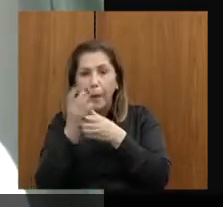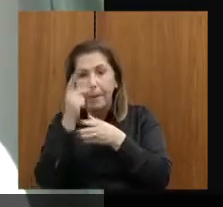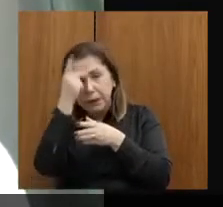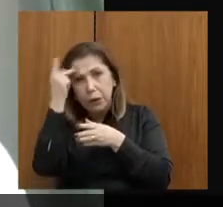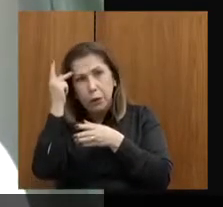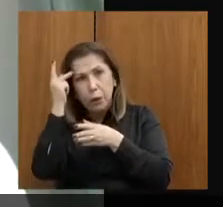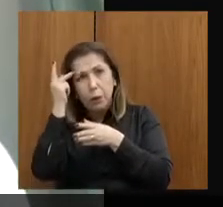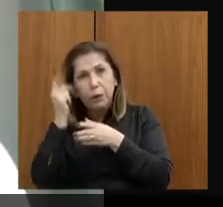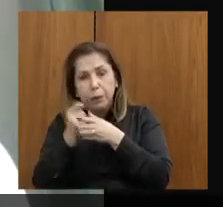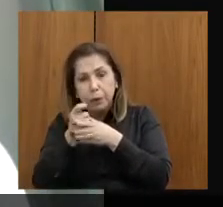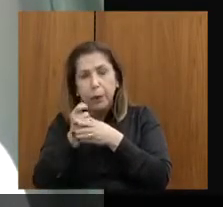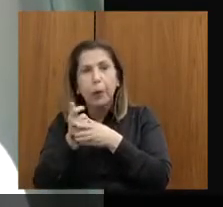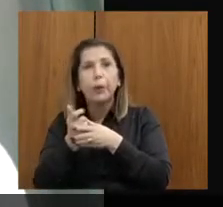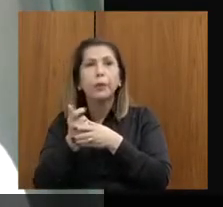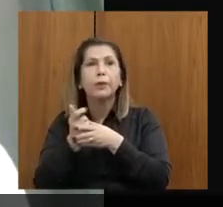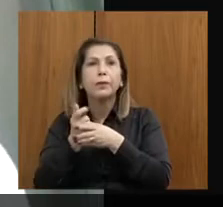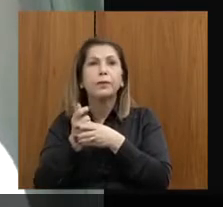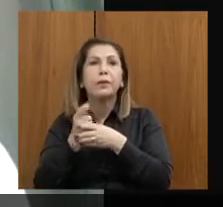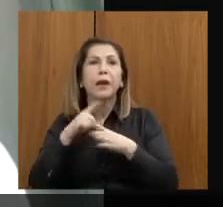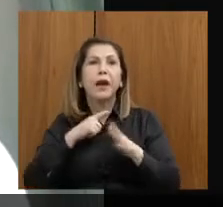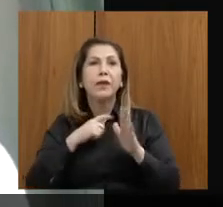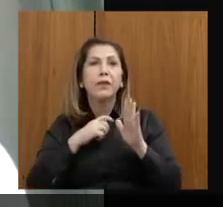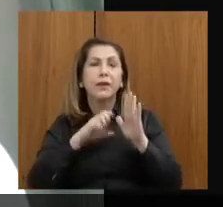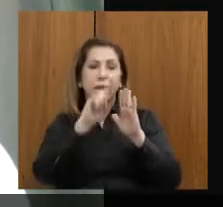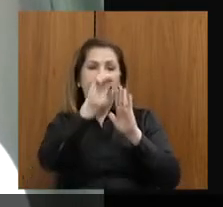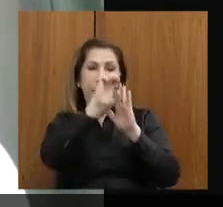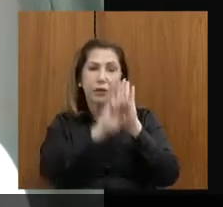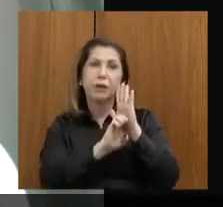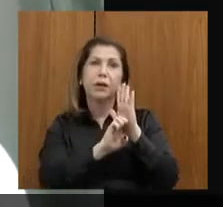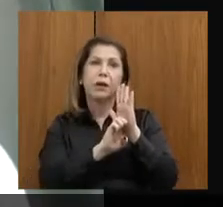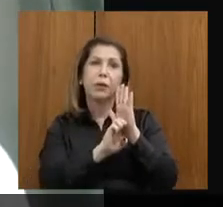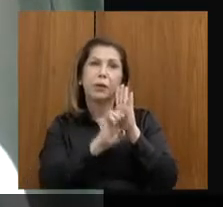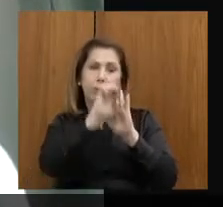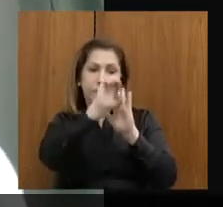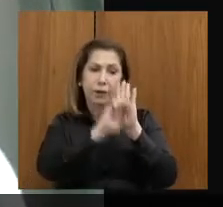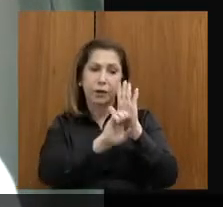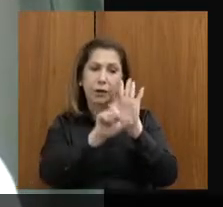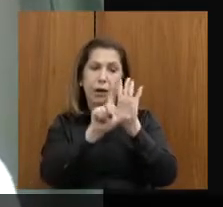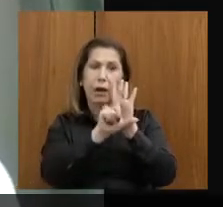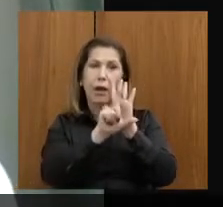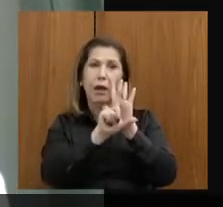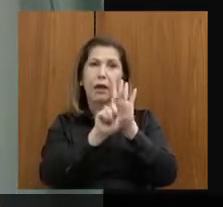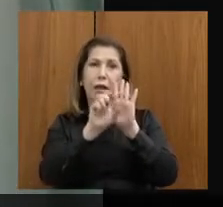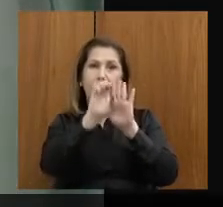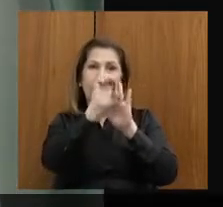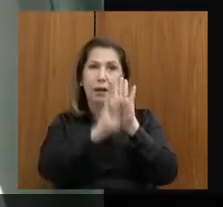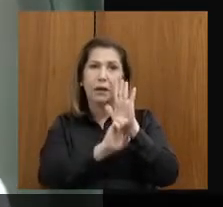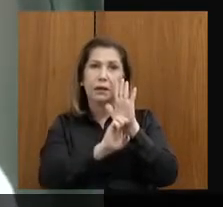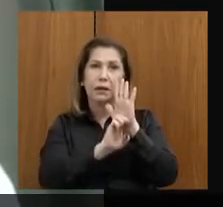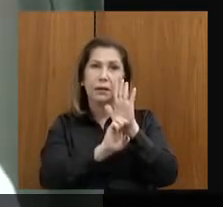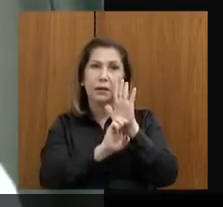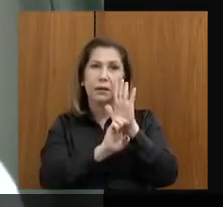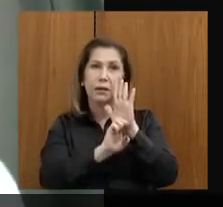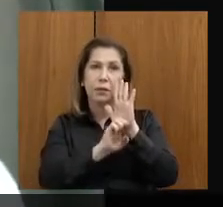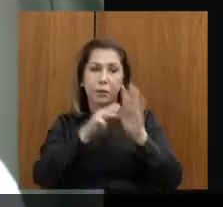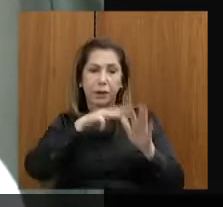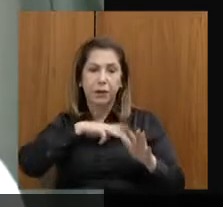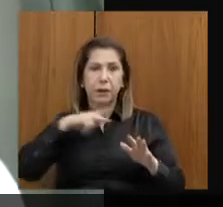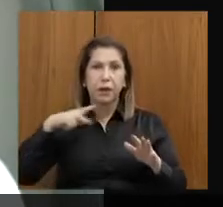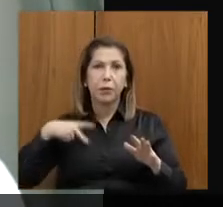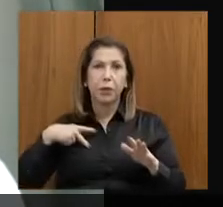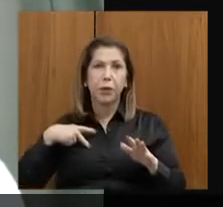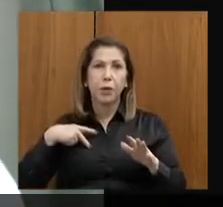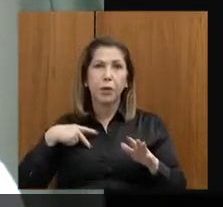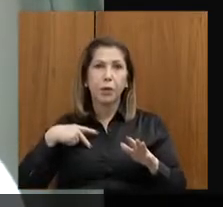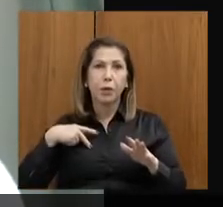foi editado no edital foi publicado o edital da central da Politécnica